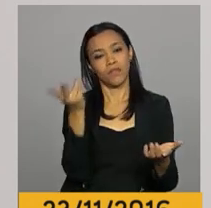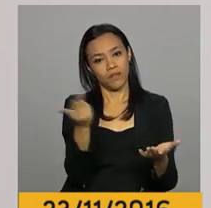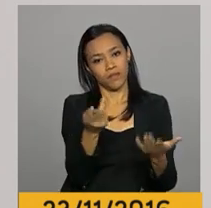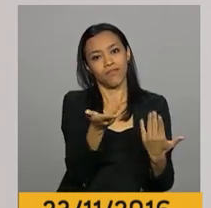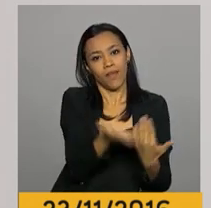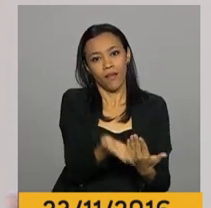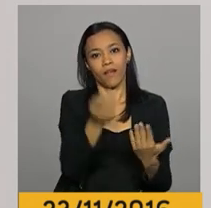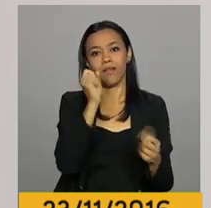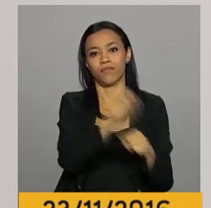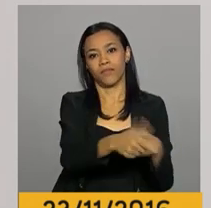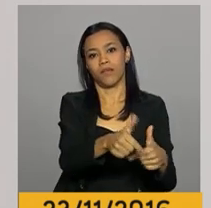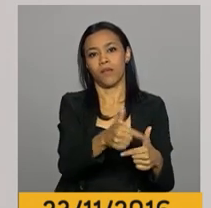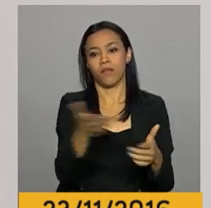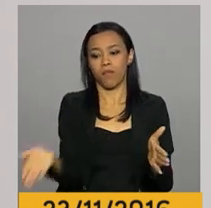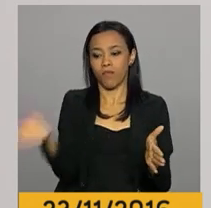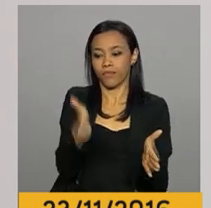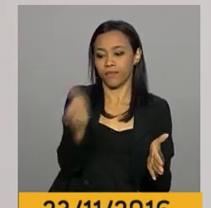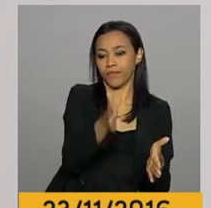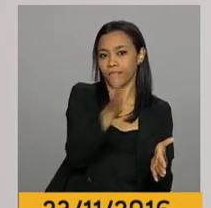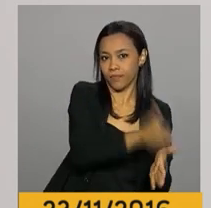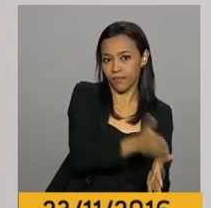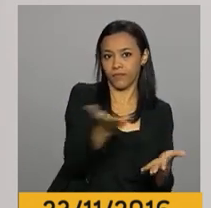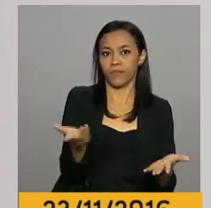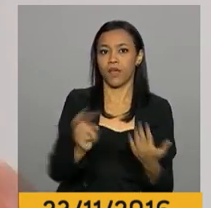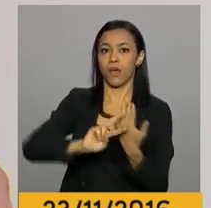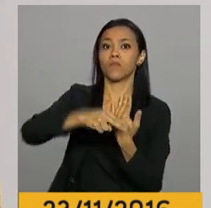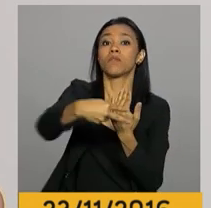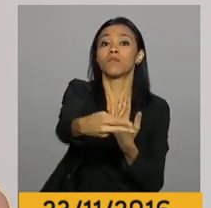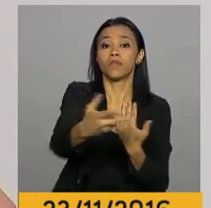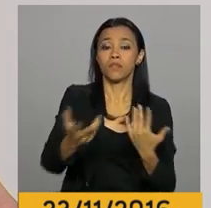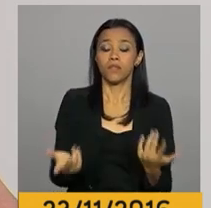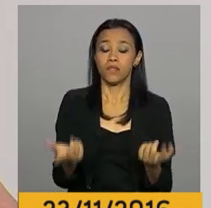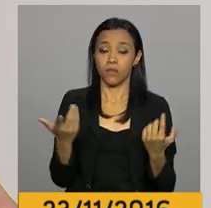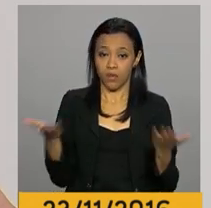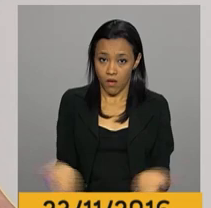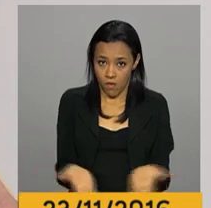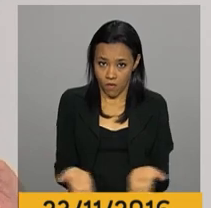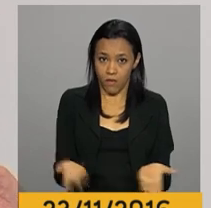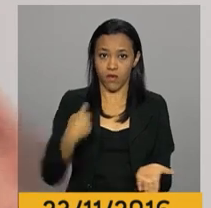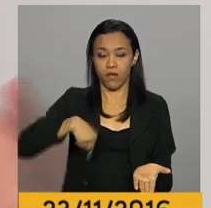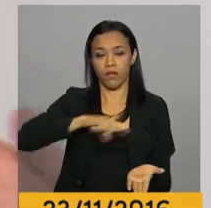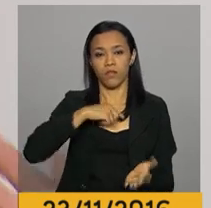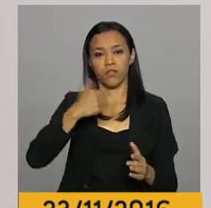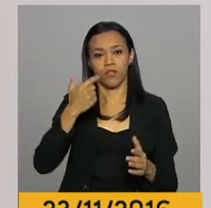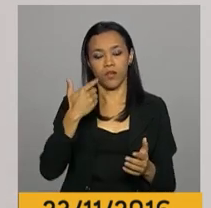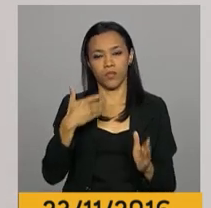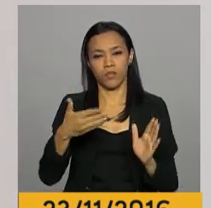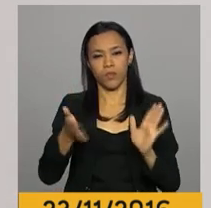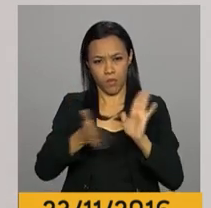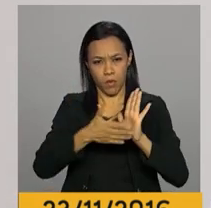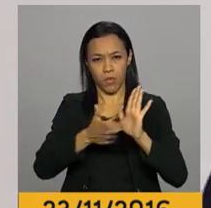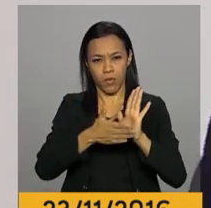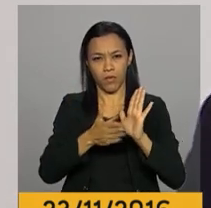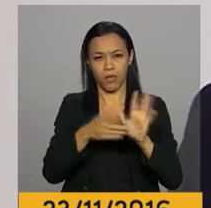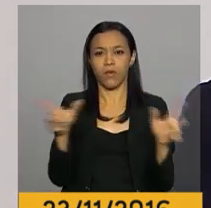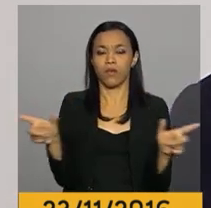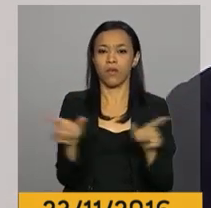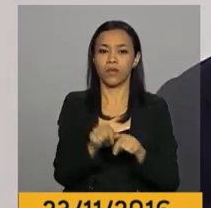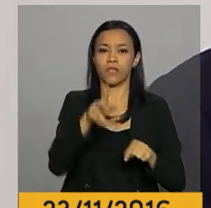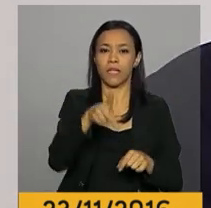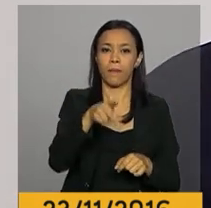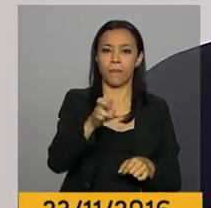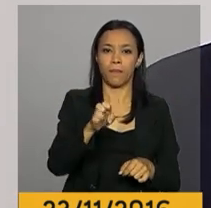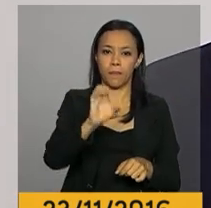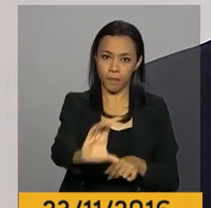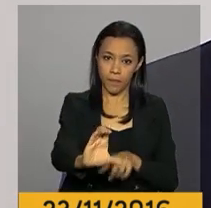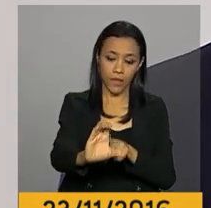trabalhando atravessando não é agora com a pec com a proposta de emenda constitucional do